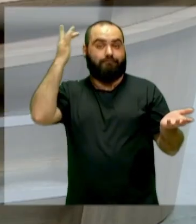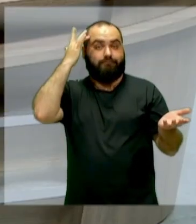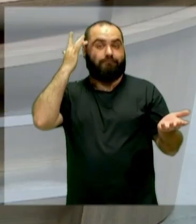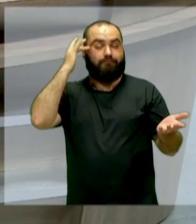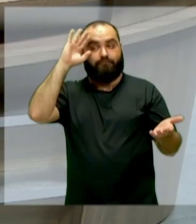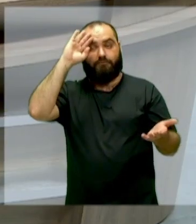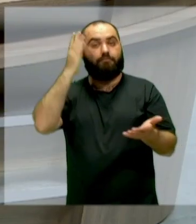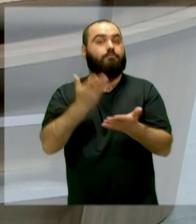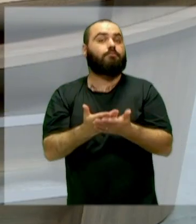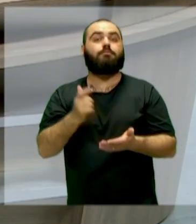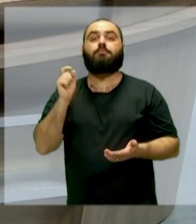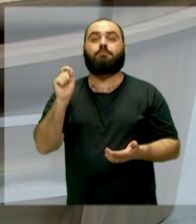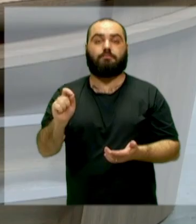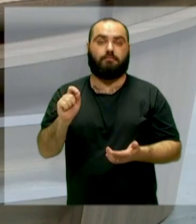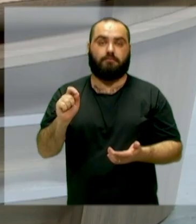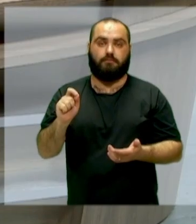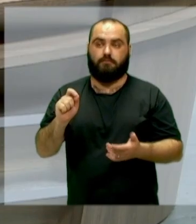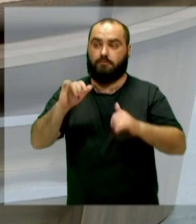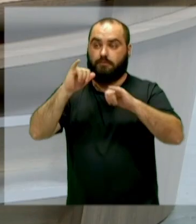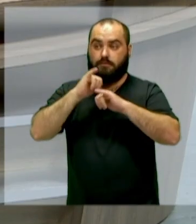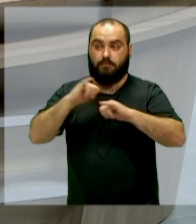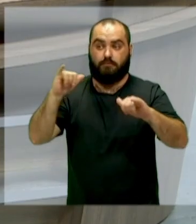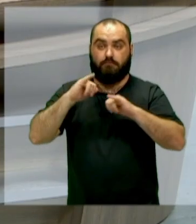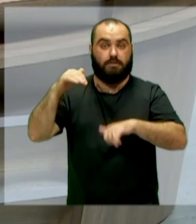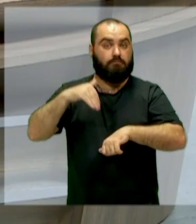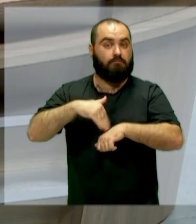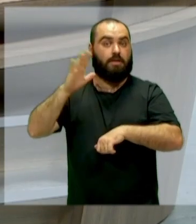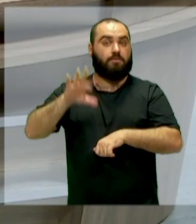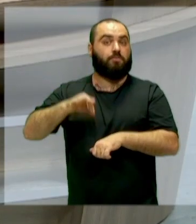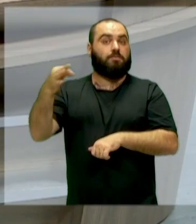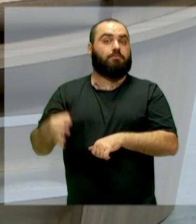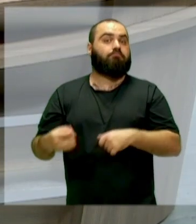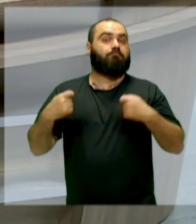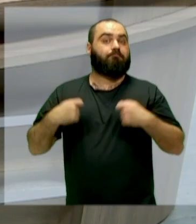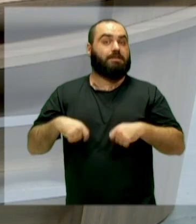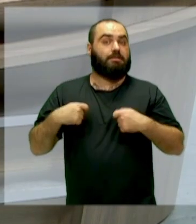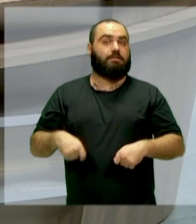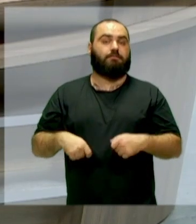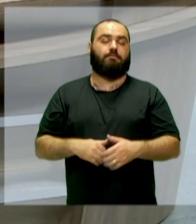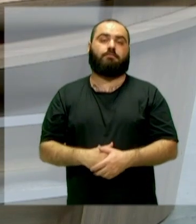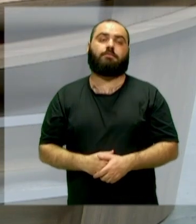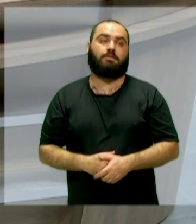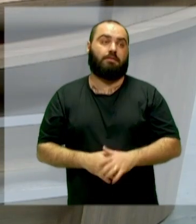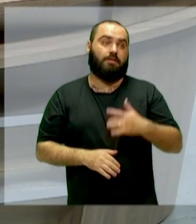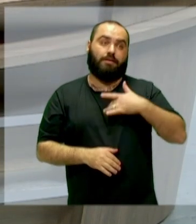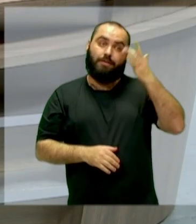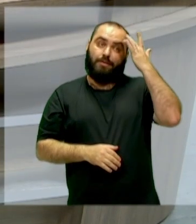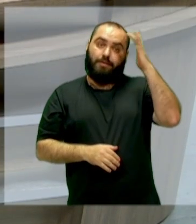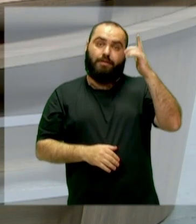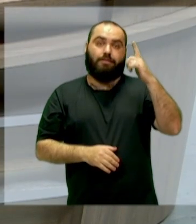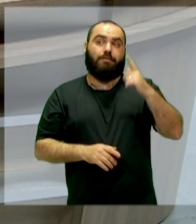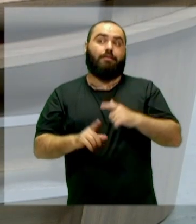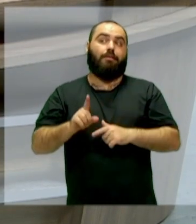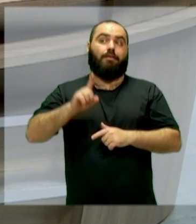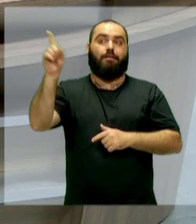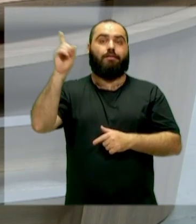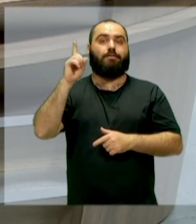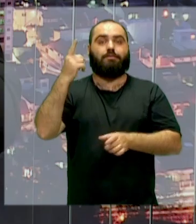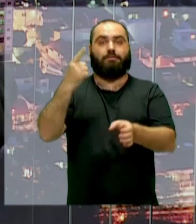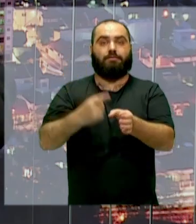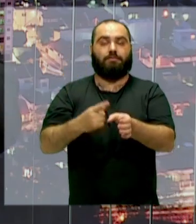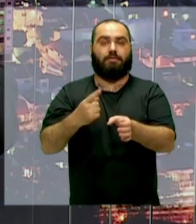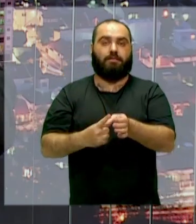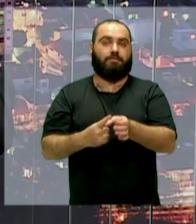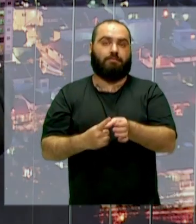campanhas de conscientização sejam mais efetivas eu não sei em que ponto que levou ao governo lá da cidade de